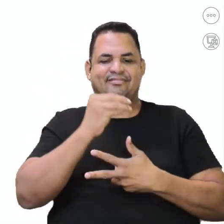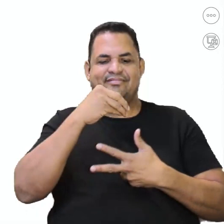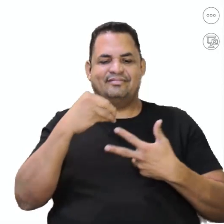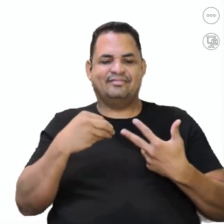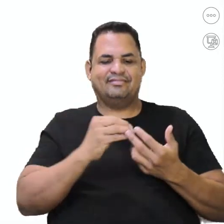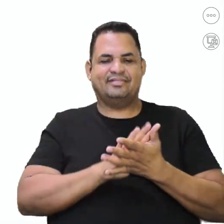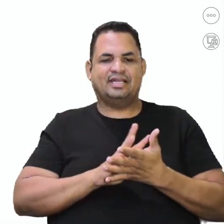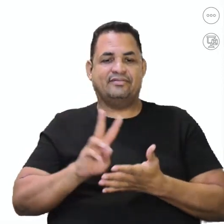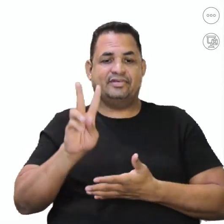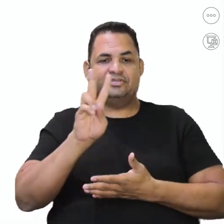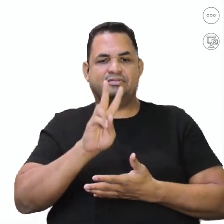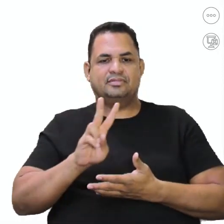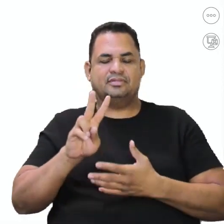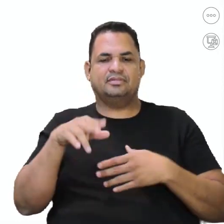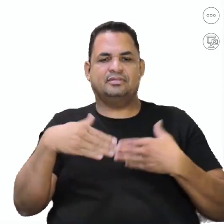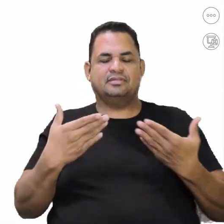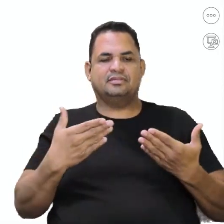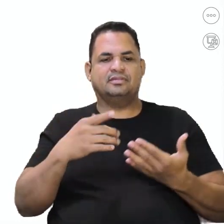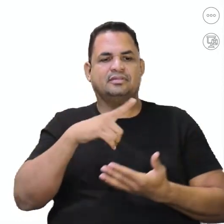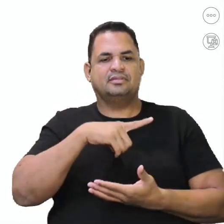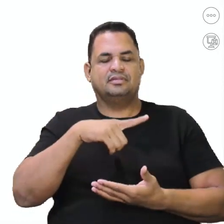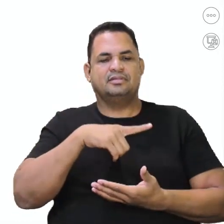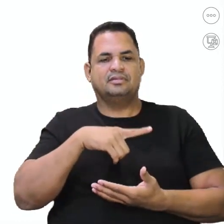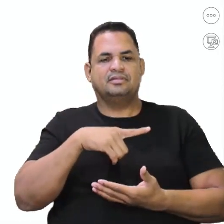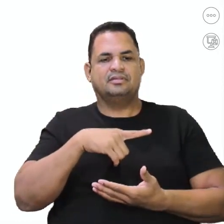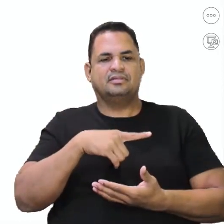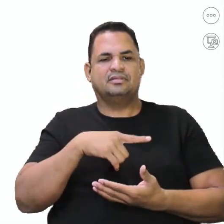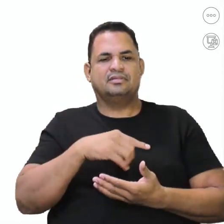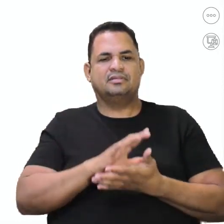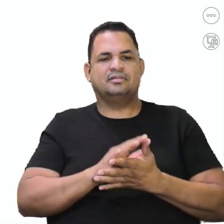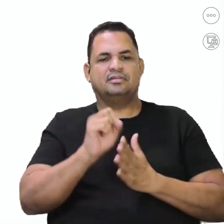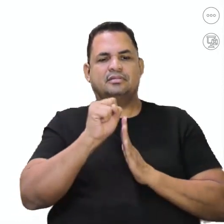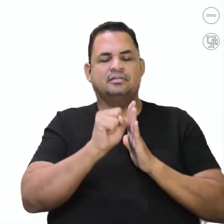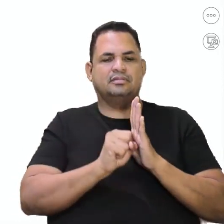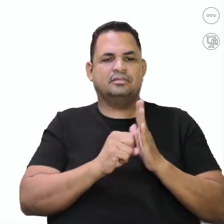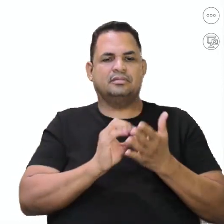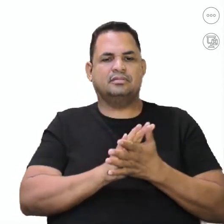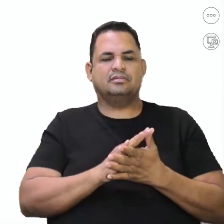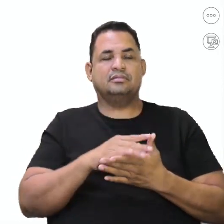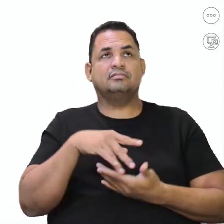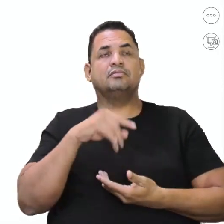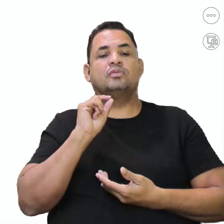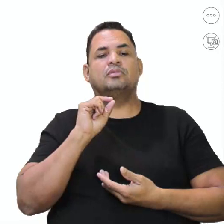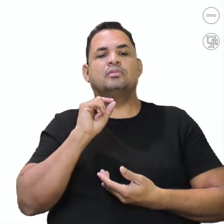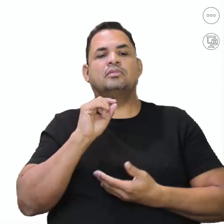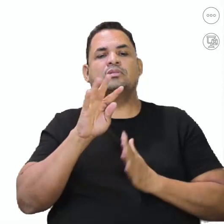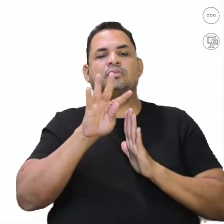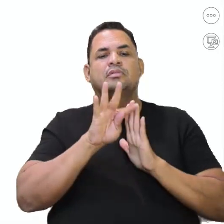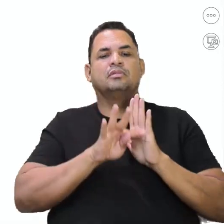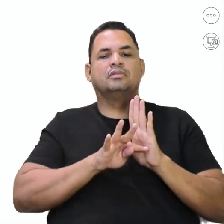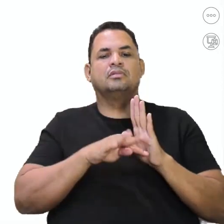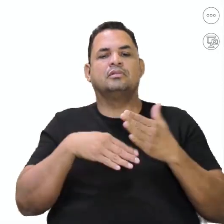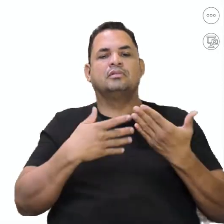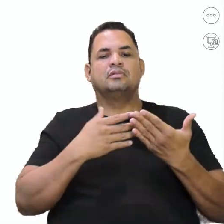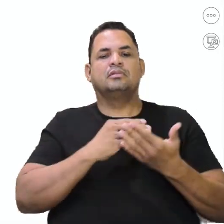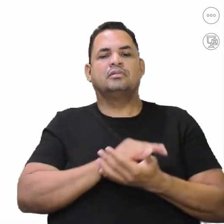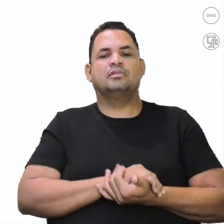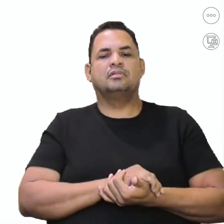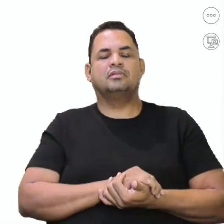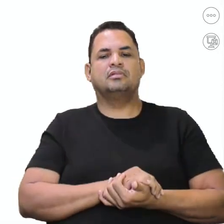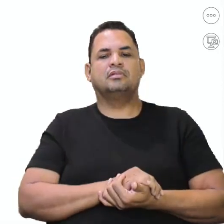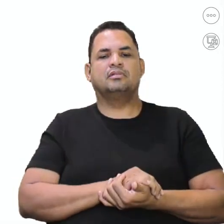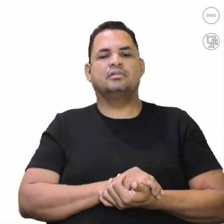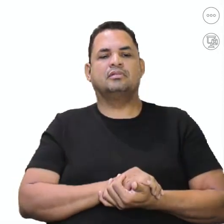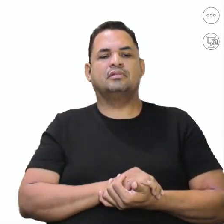Enem, né, era vestibular mesmo. Então nós temos aí o article, o artigo, que ele fala o quê? Text about current